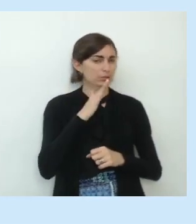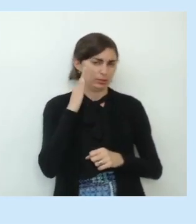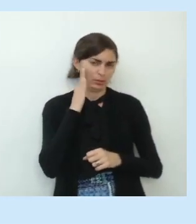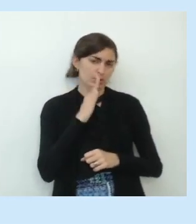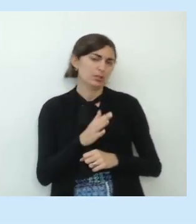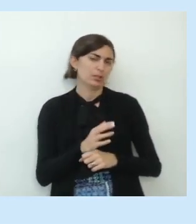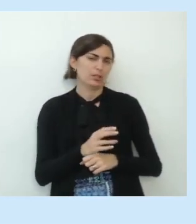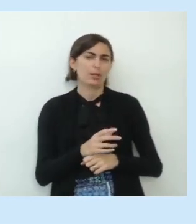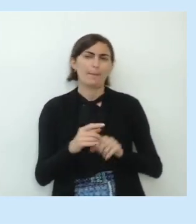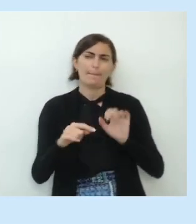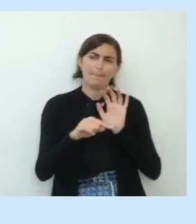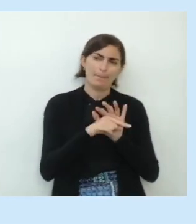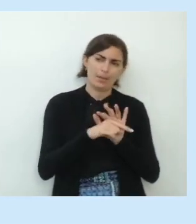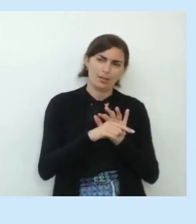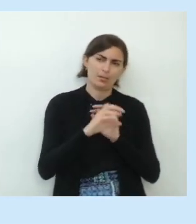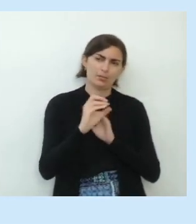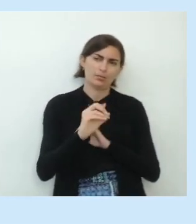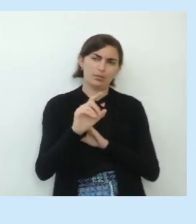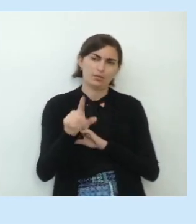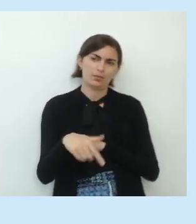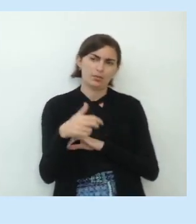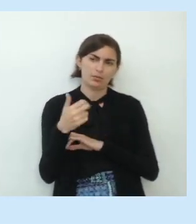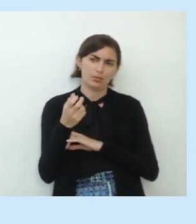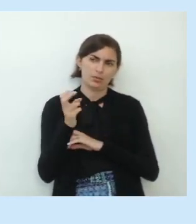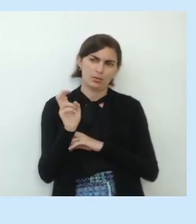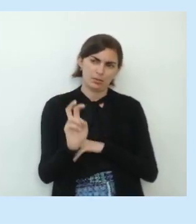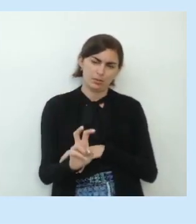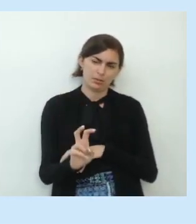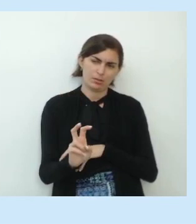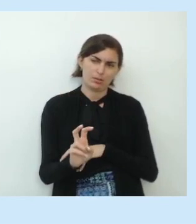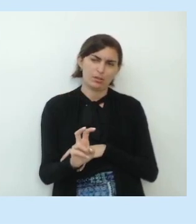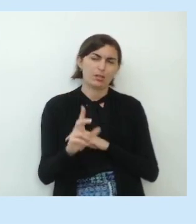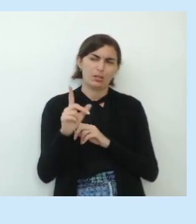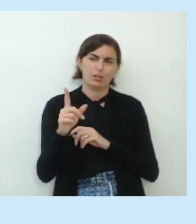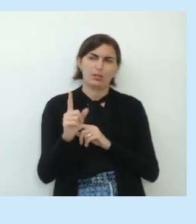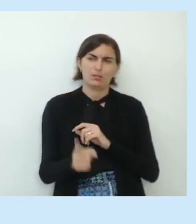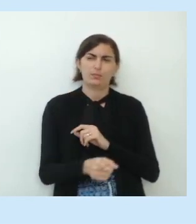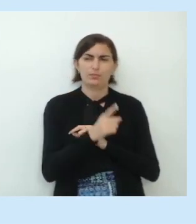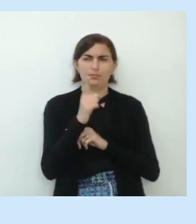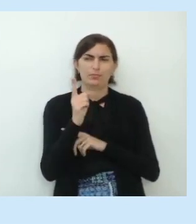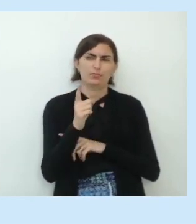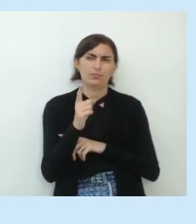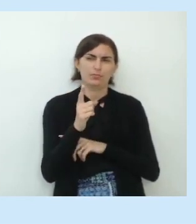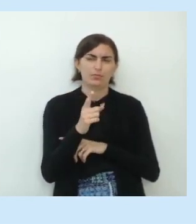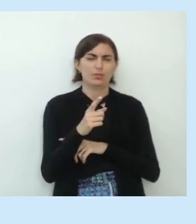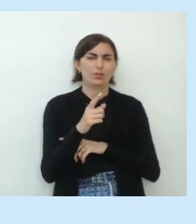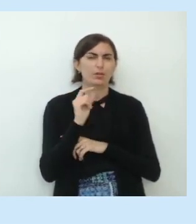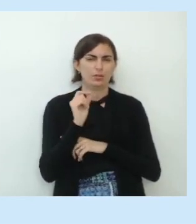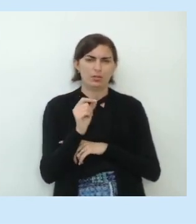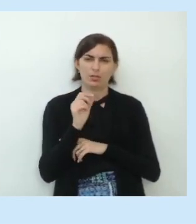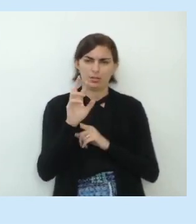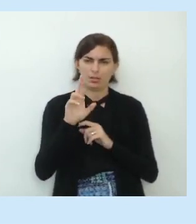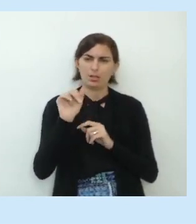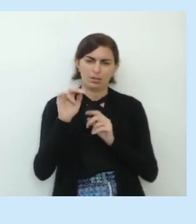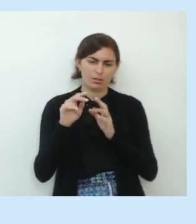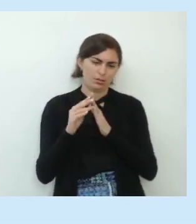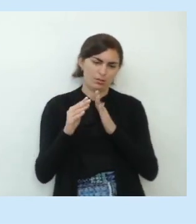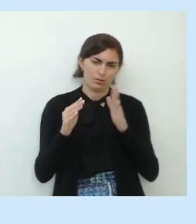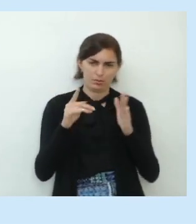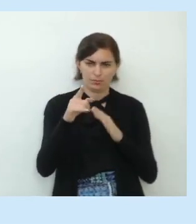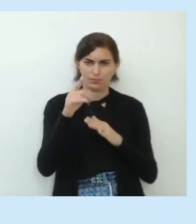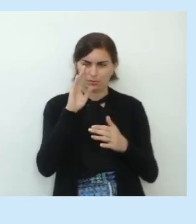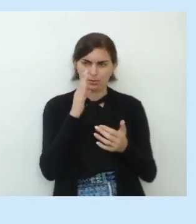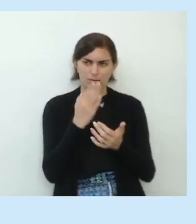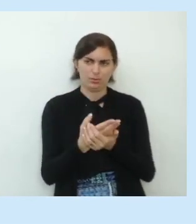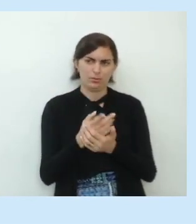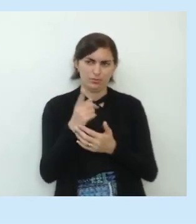entender que menos 0,15 ele se localiza na posição da reta que você